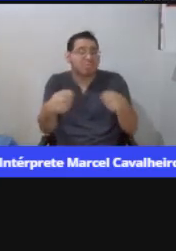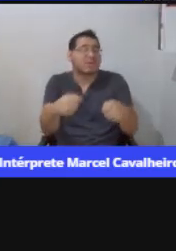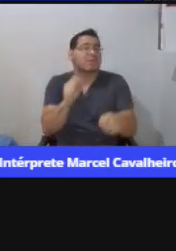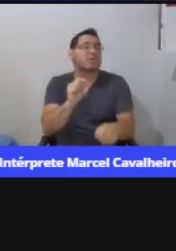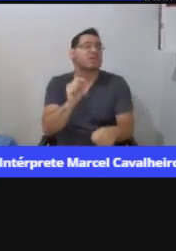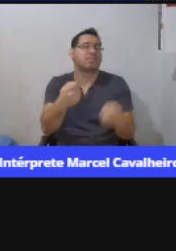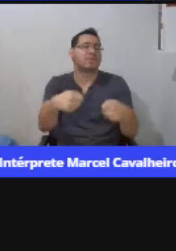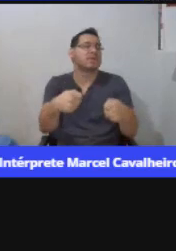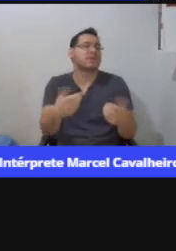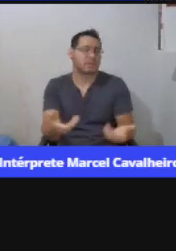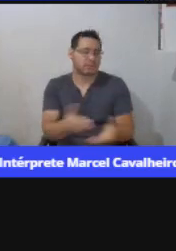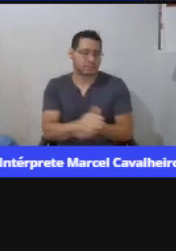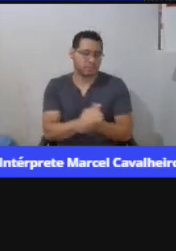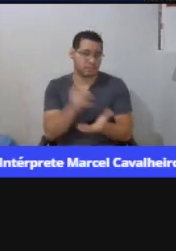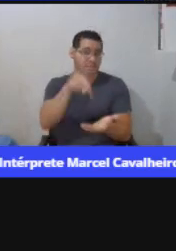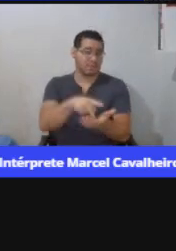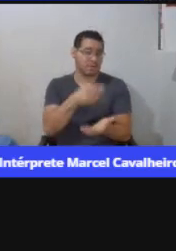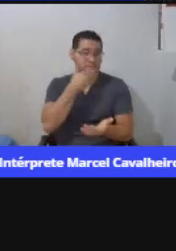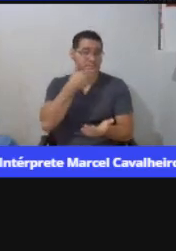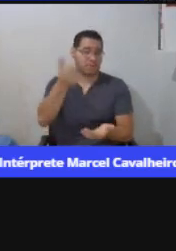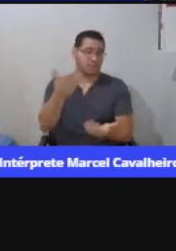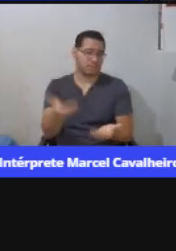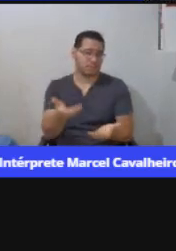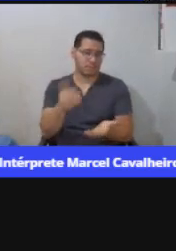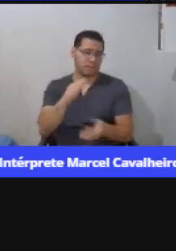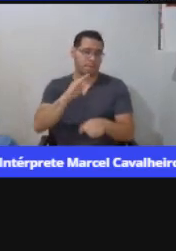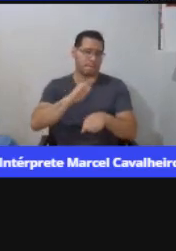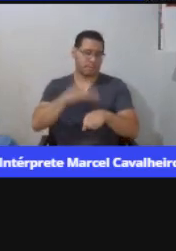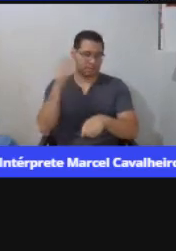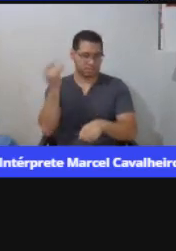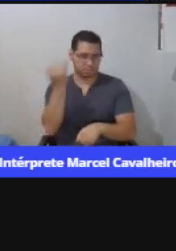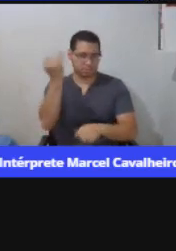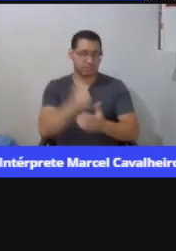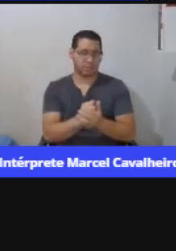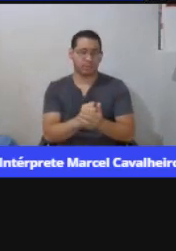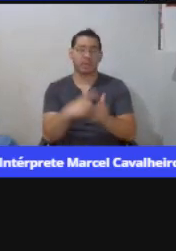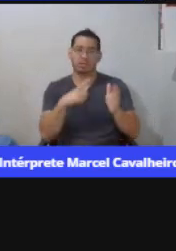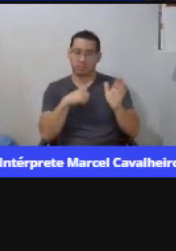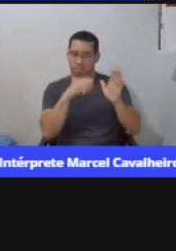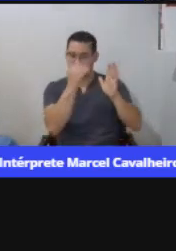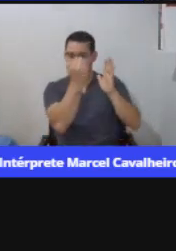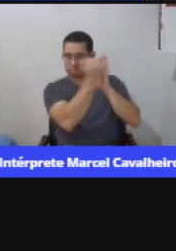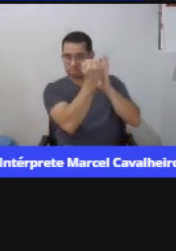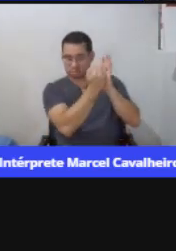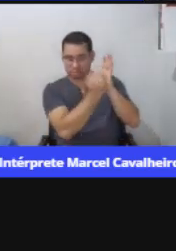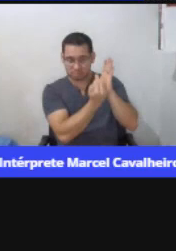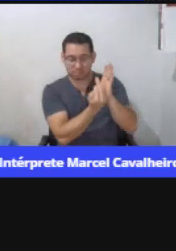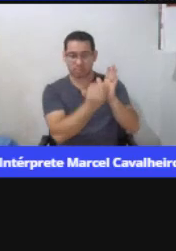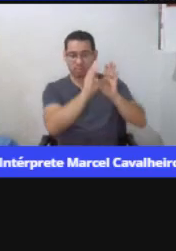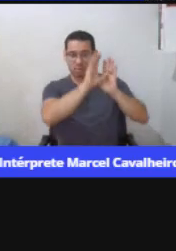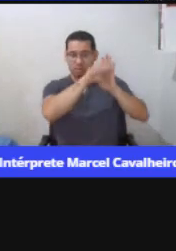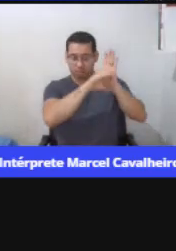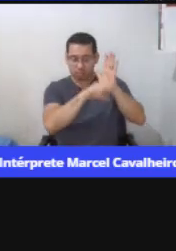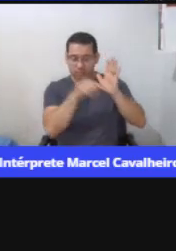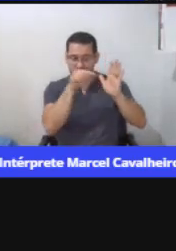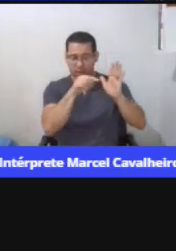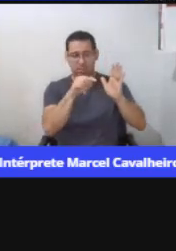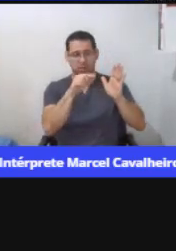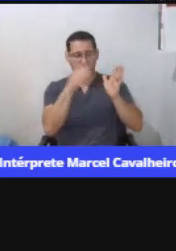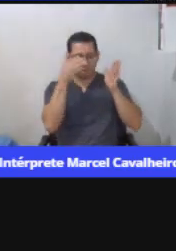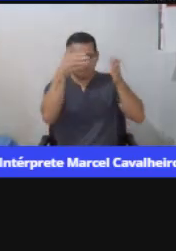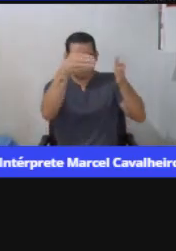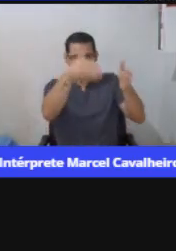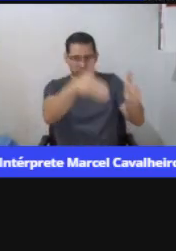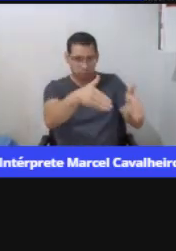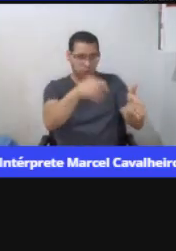né? Lembrando que o referencial curricular da REM é o nosso documento norteador, é ele que vai